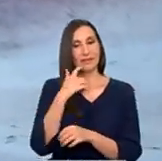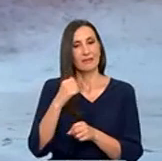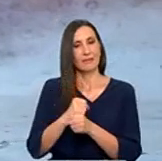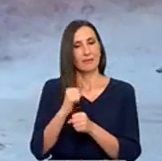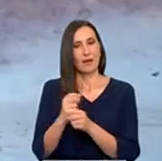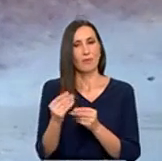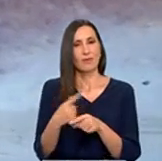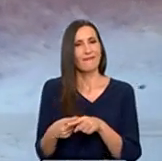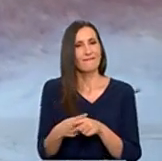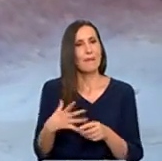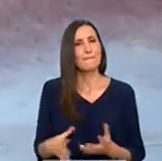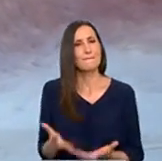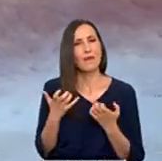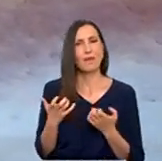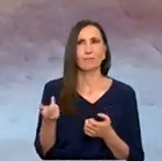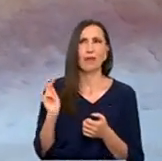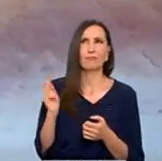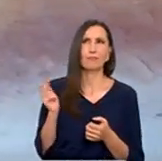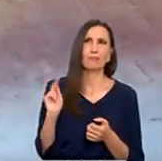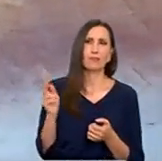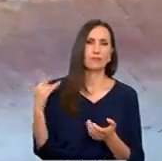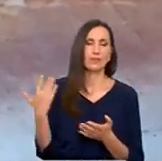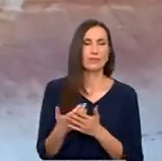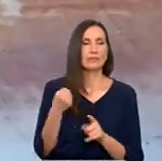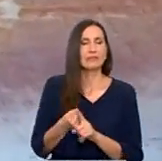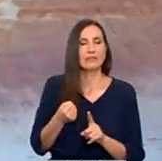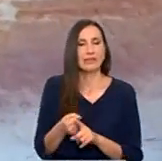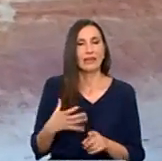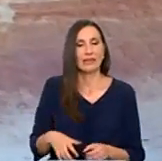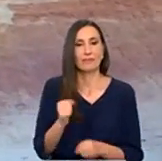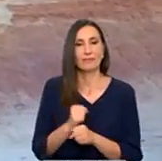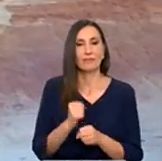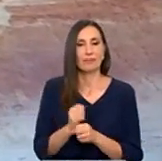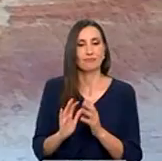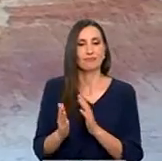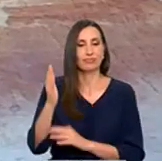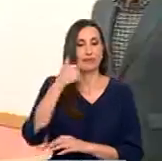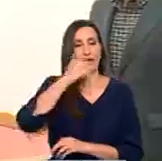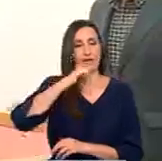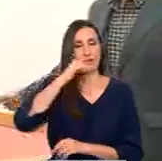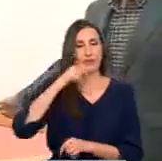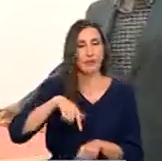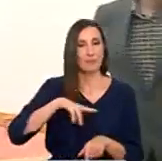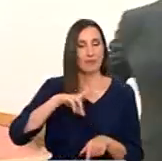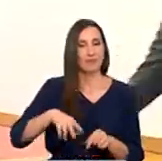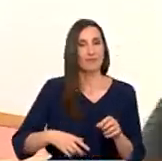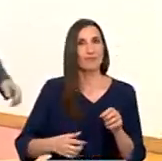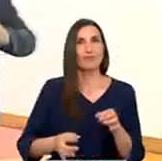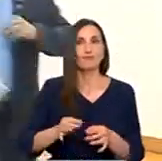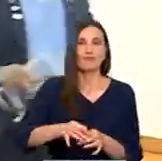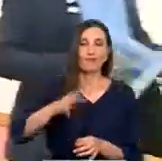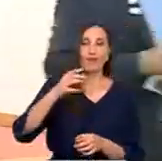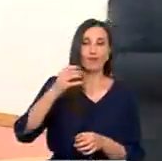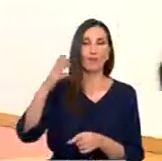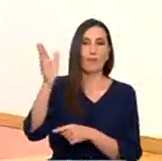muito desejada. Andamos anos a lutar por uma missão análoga nos Açores, em Portugal, finalmente colocarmos